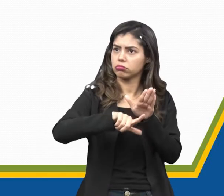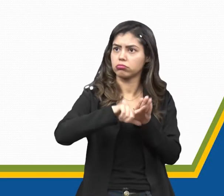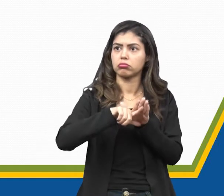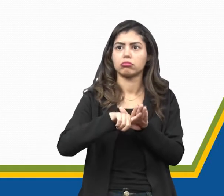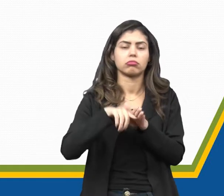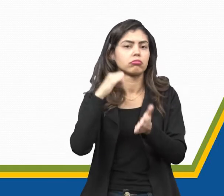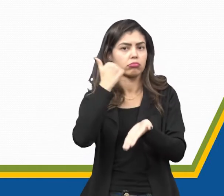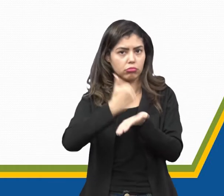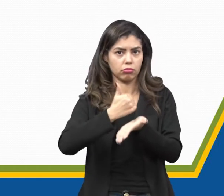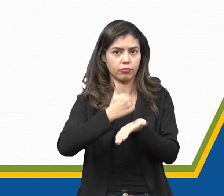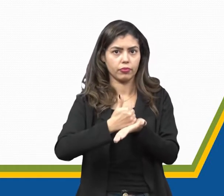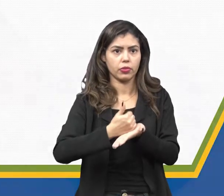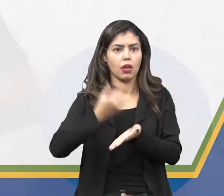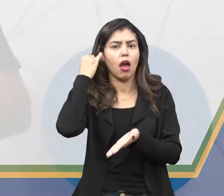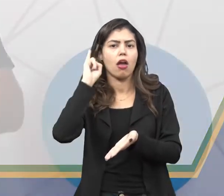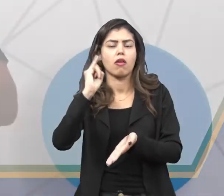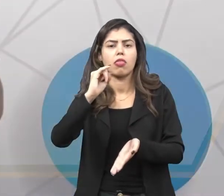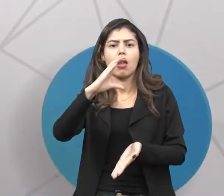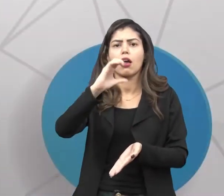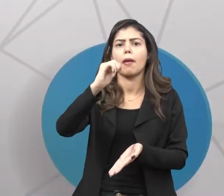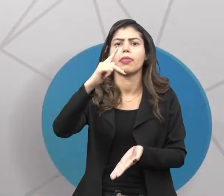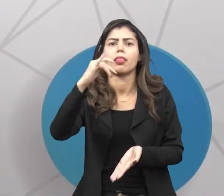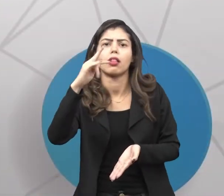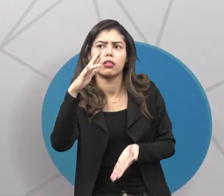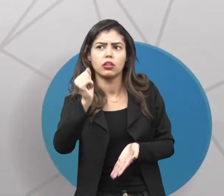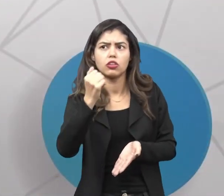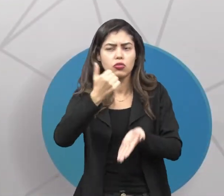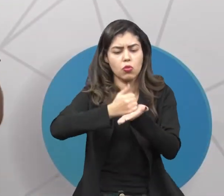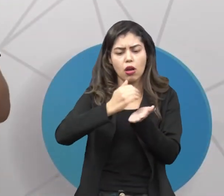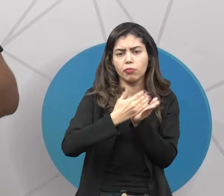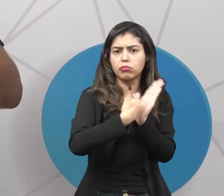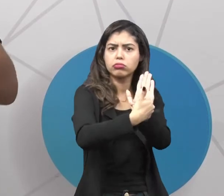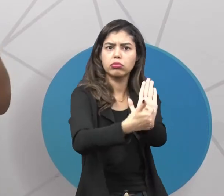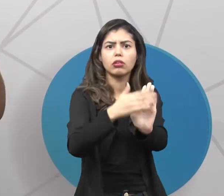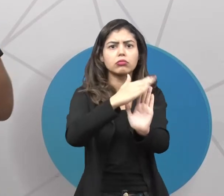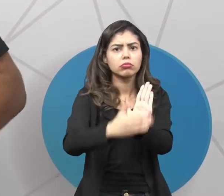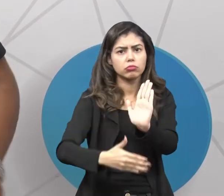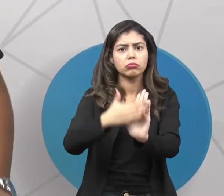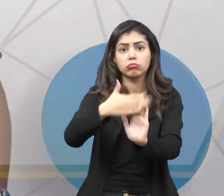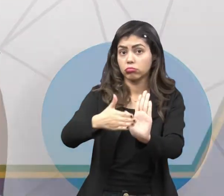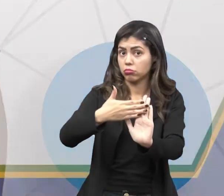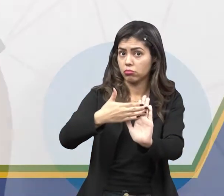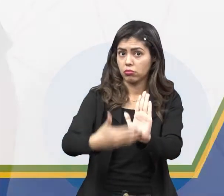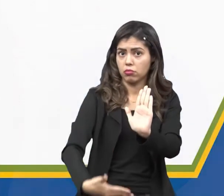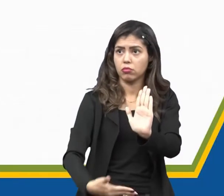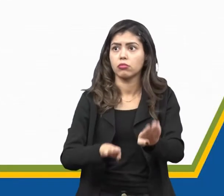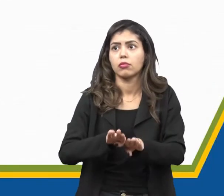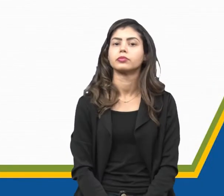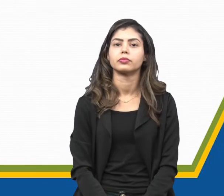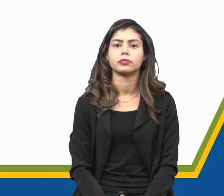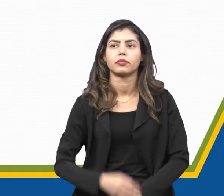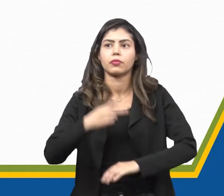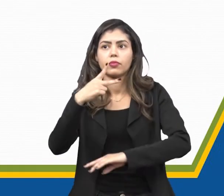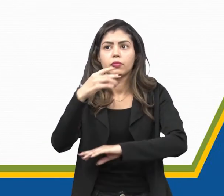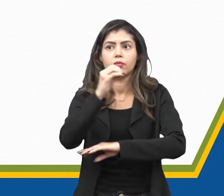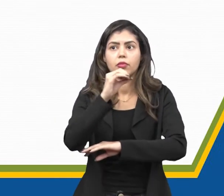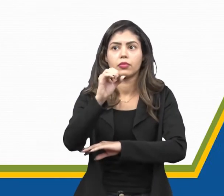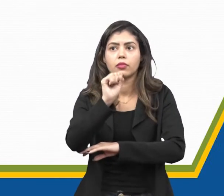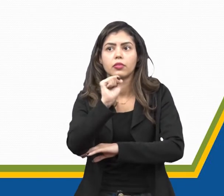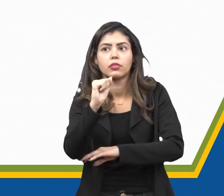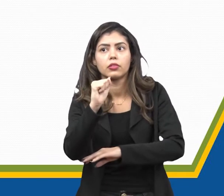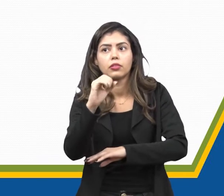tá? A ideia capitalista, com a carteira de trabalho, tá? É o trabalho formal. Poceiro,